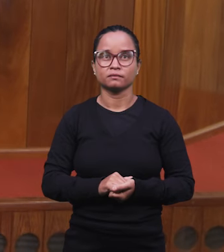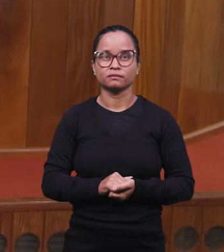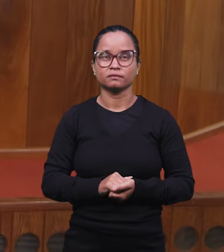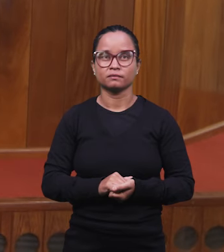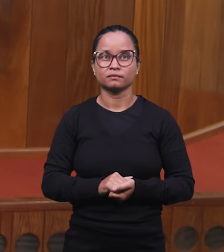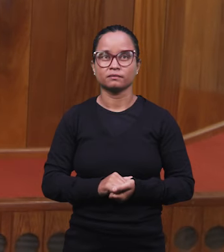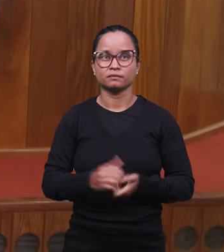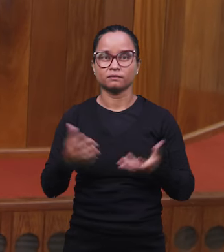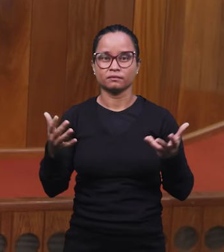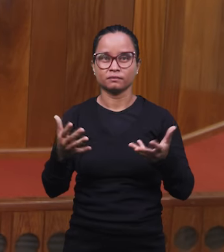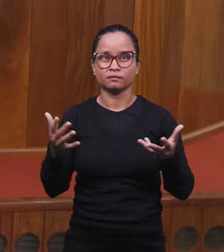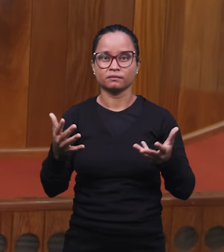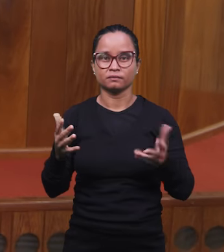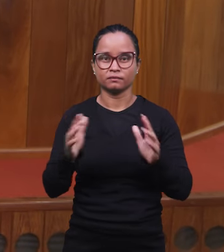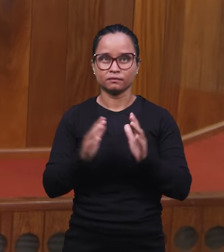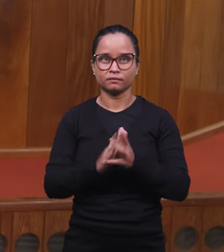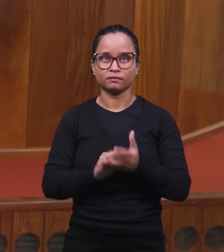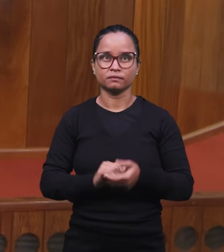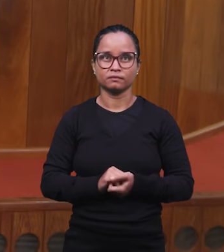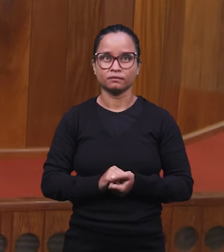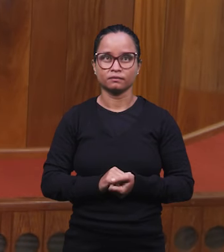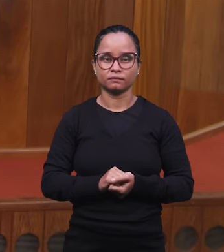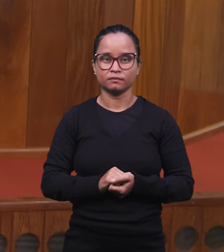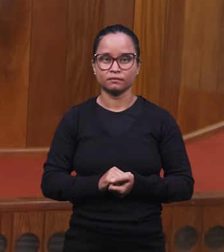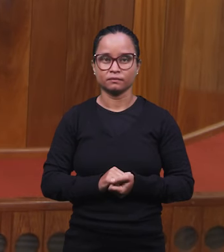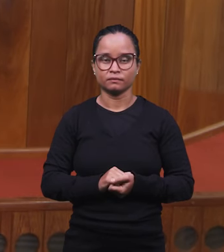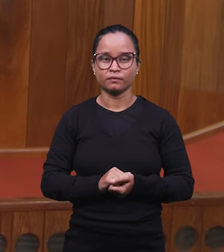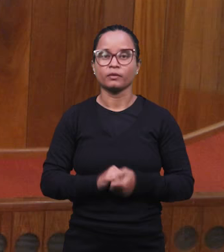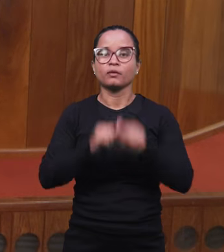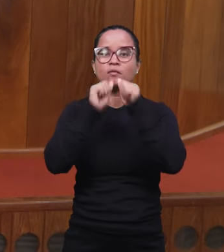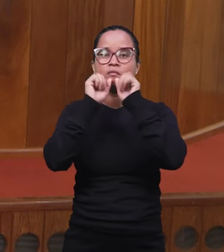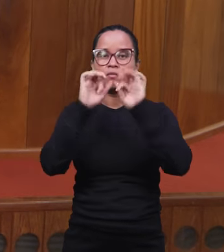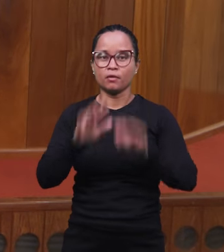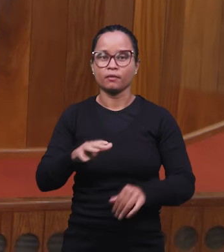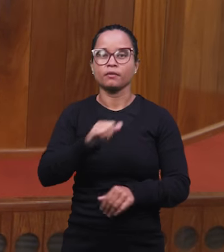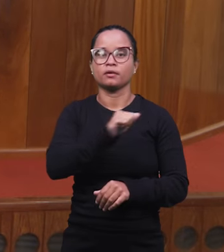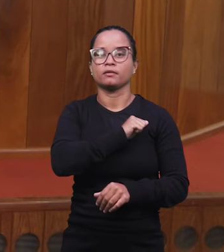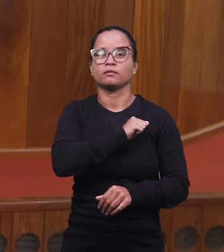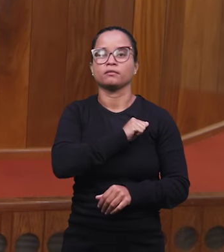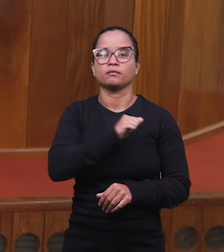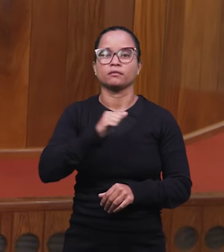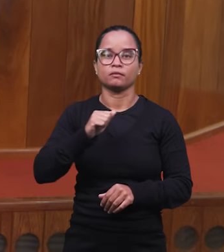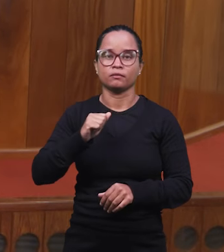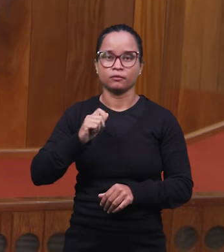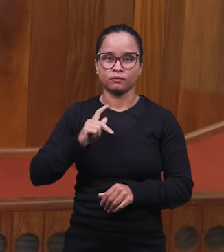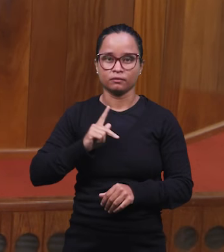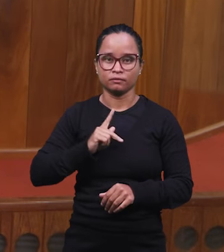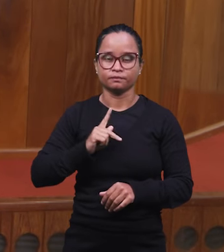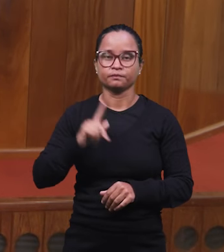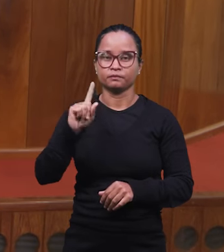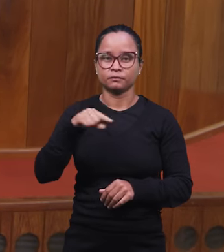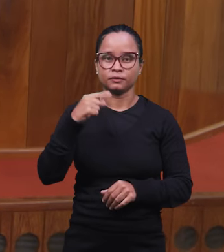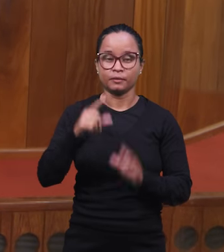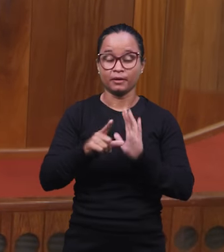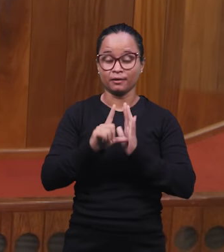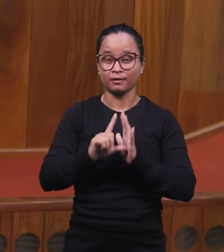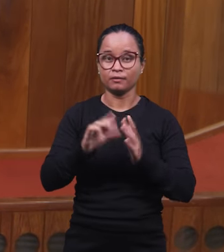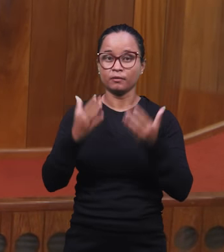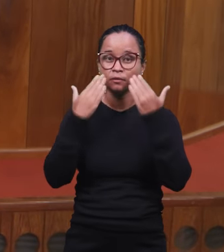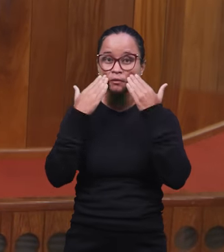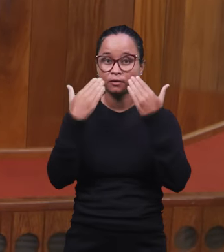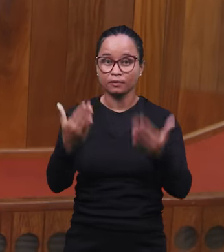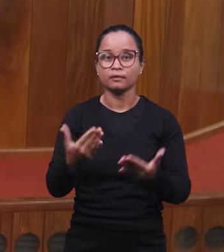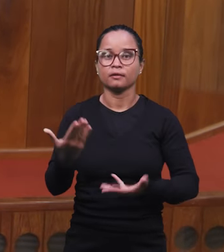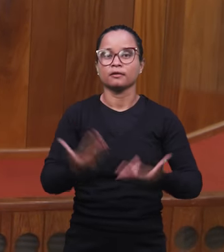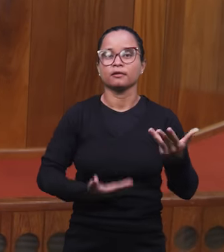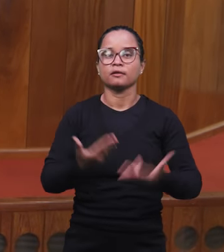estarmos com a bênção apostólica. Gostaria de apresentar aqui irmãos que vieram de vários países, vieram da